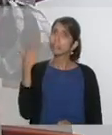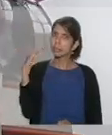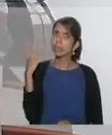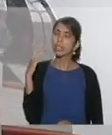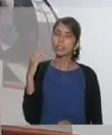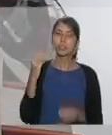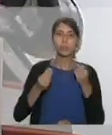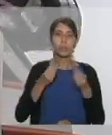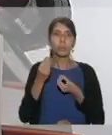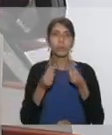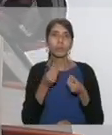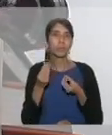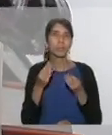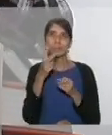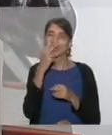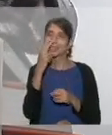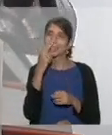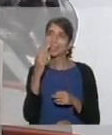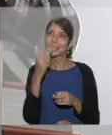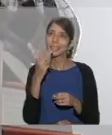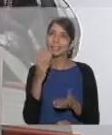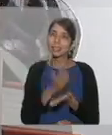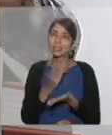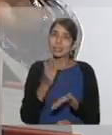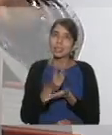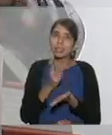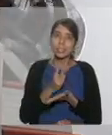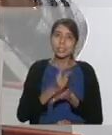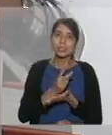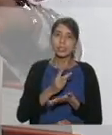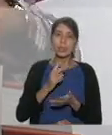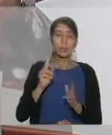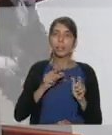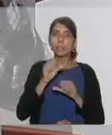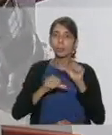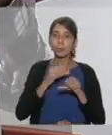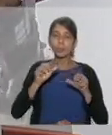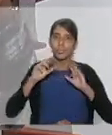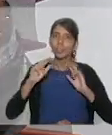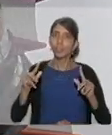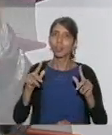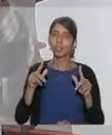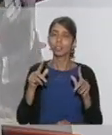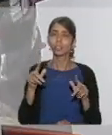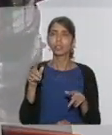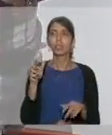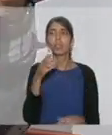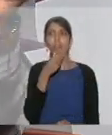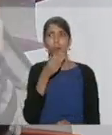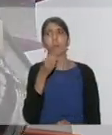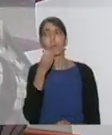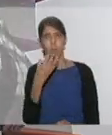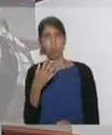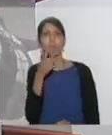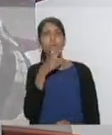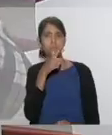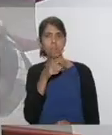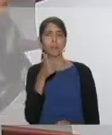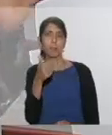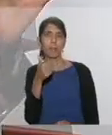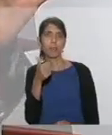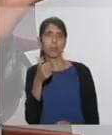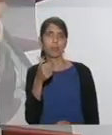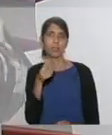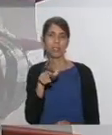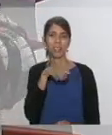bem essa coisa de dicotomia, essa dicotomia, essa coisa bem antagônica. Olha, o bem, o cara que é bom vai se dar bem no final, o